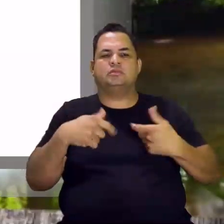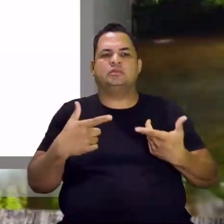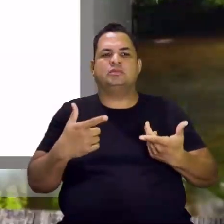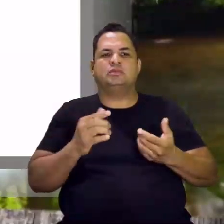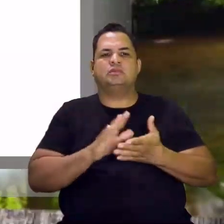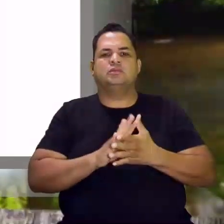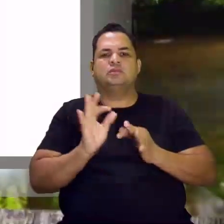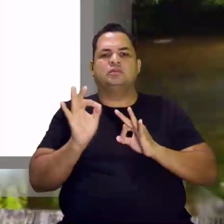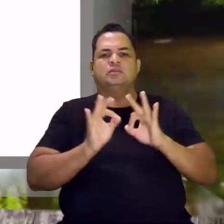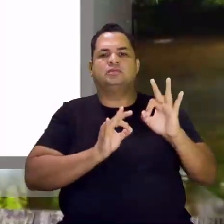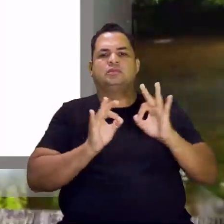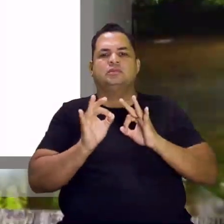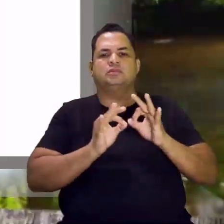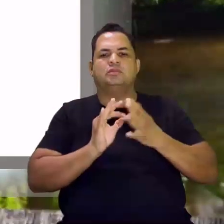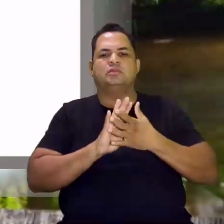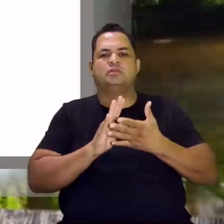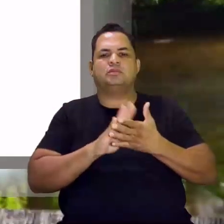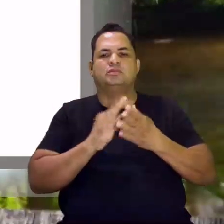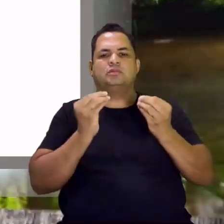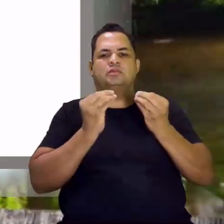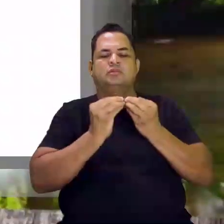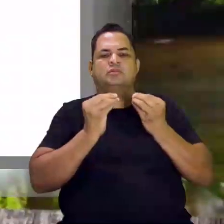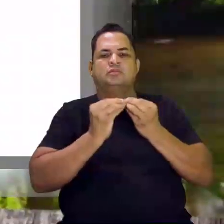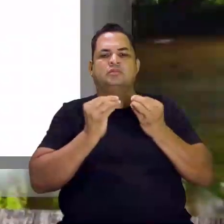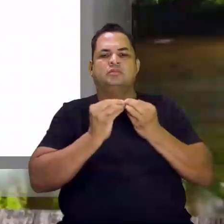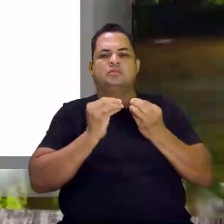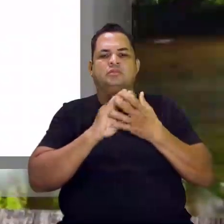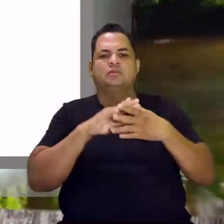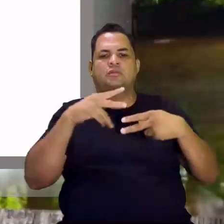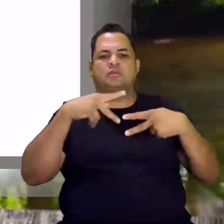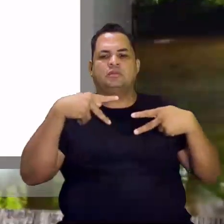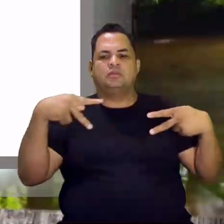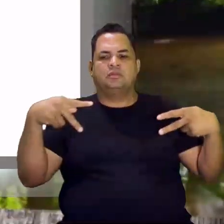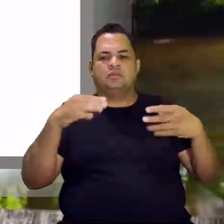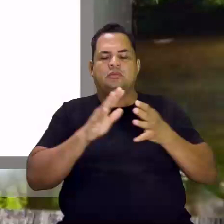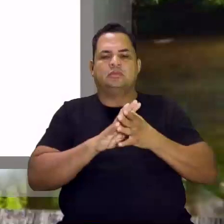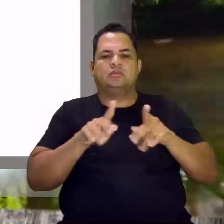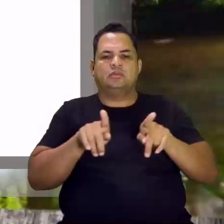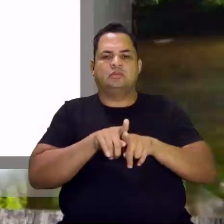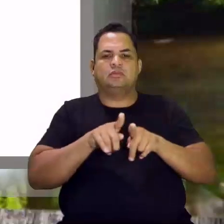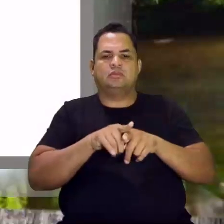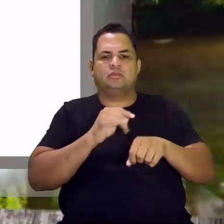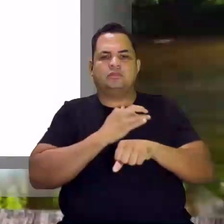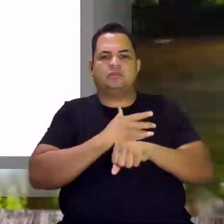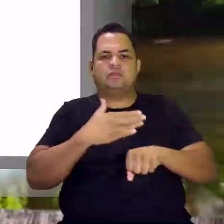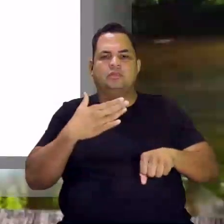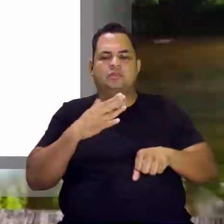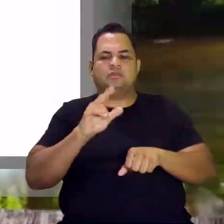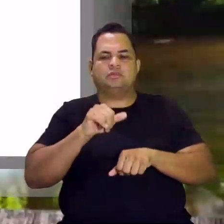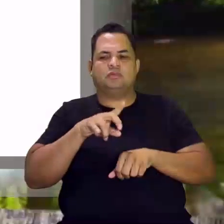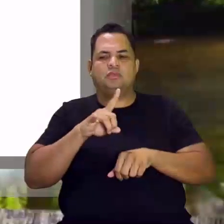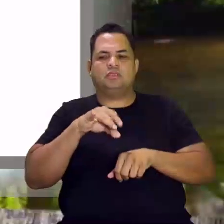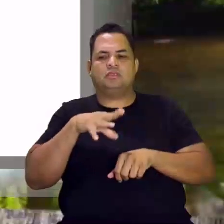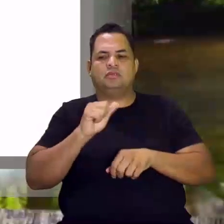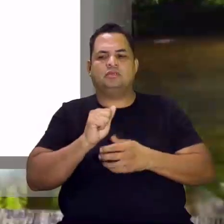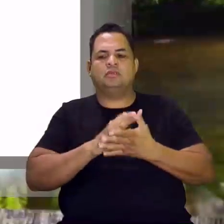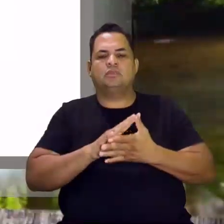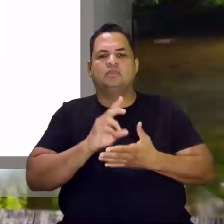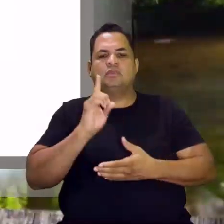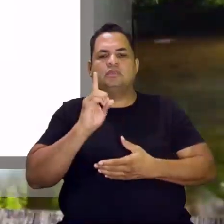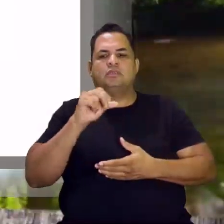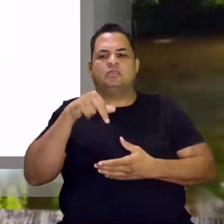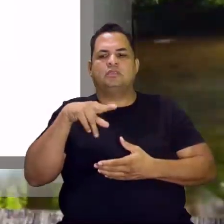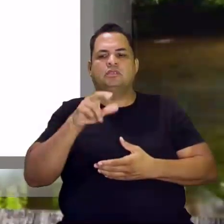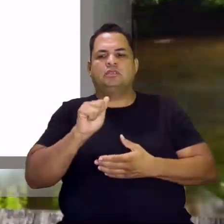possibilidade de formação das nossas moléculas, que são as proteínas e os nossos ácidos nucleicos, DNA e RNA.